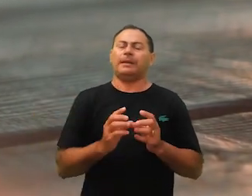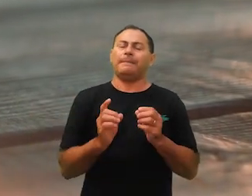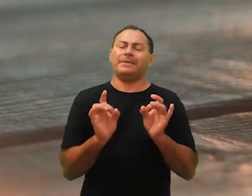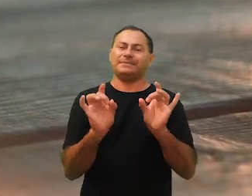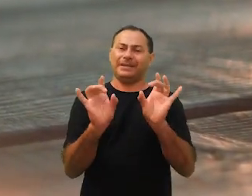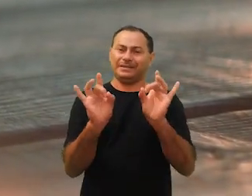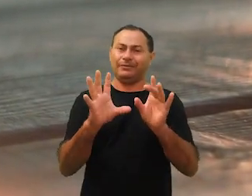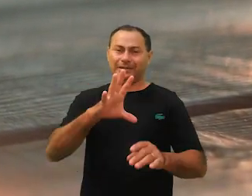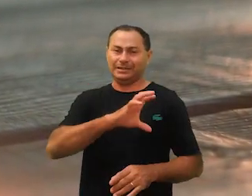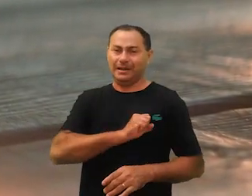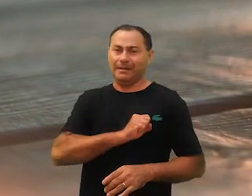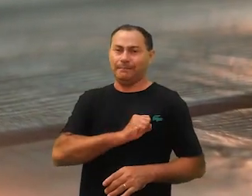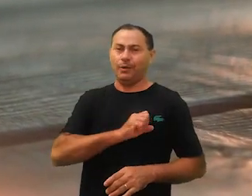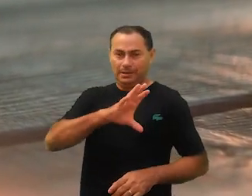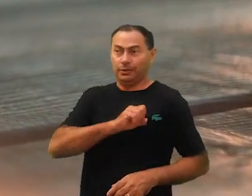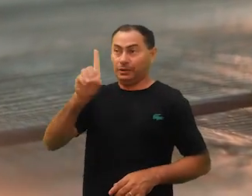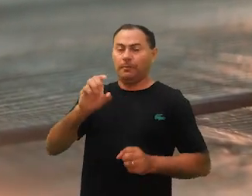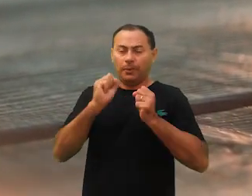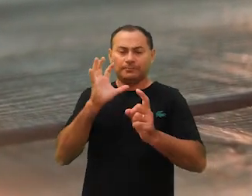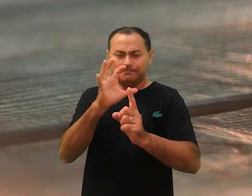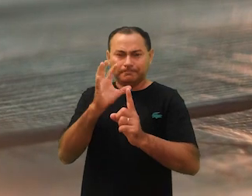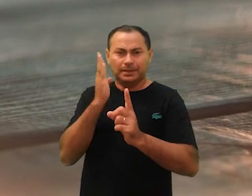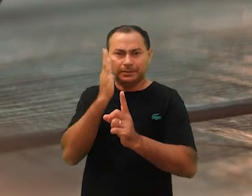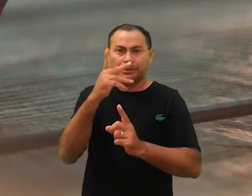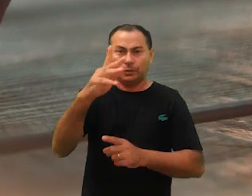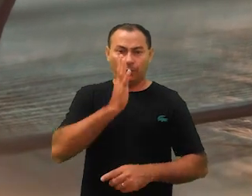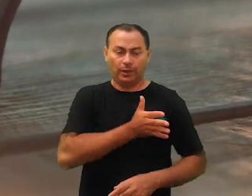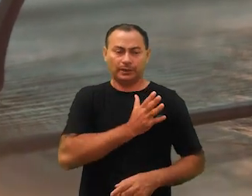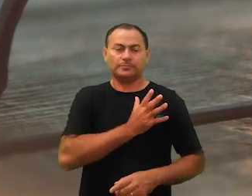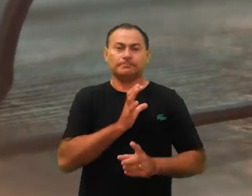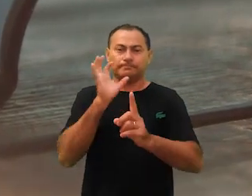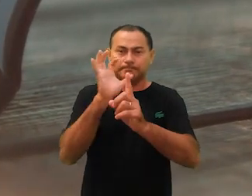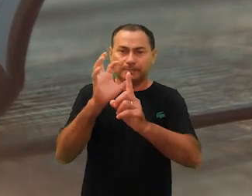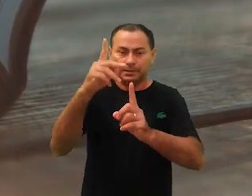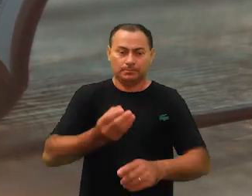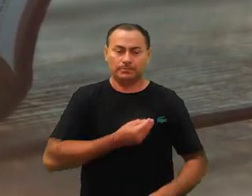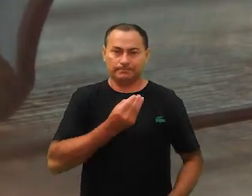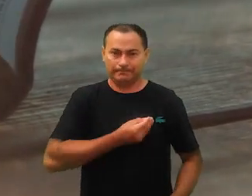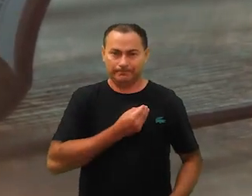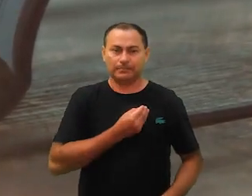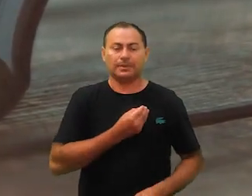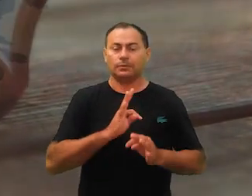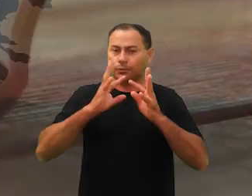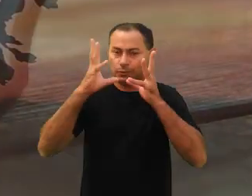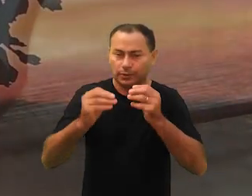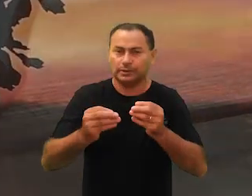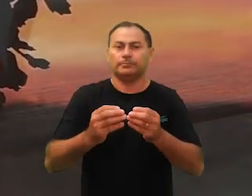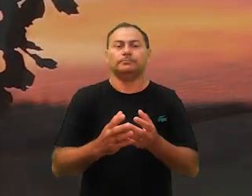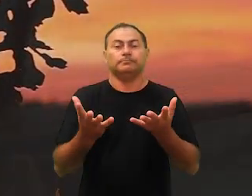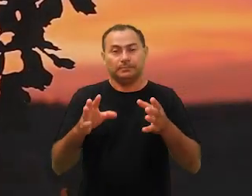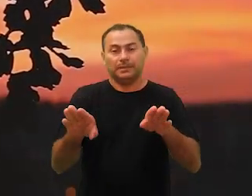é precioso. Esse amor que pode atingir diretamente o seu coração e influenciar a sua vida como um